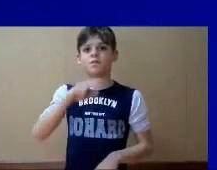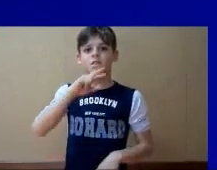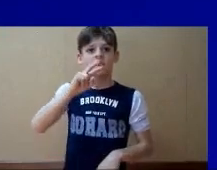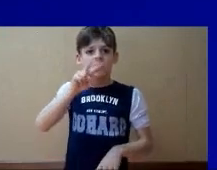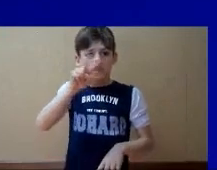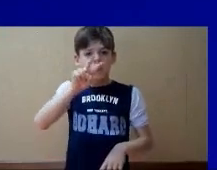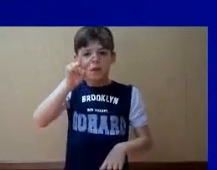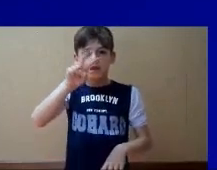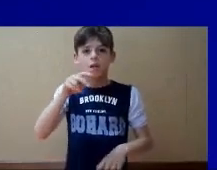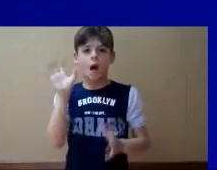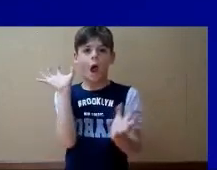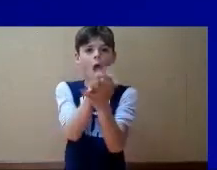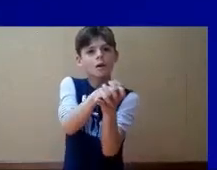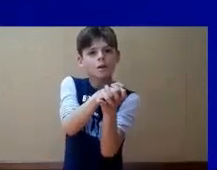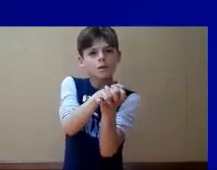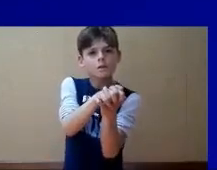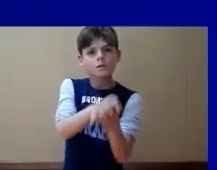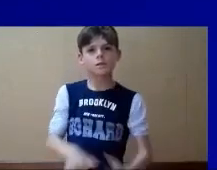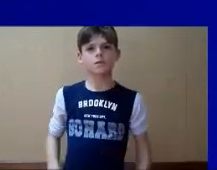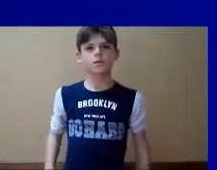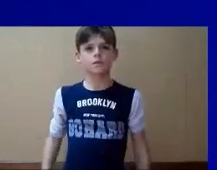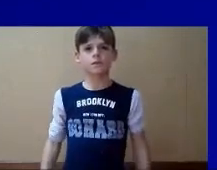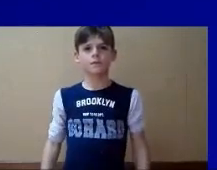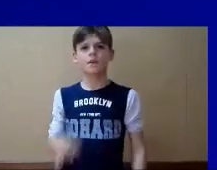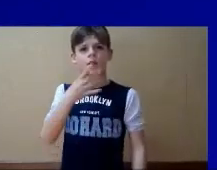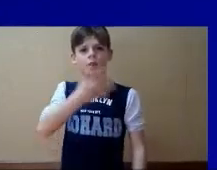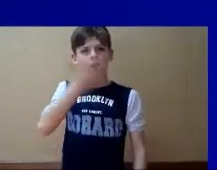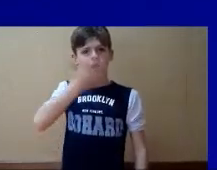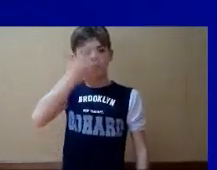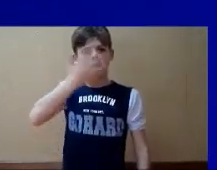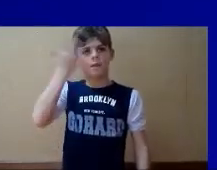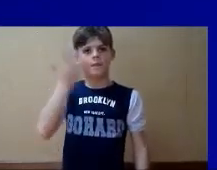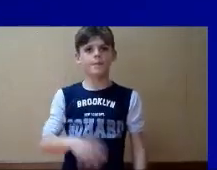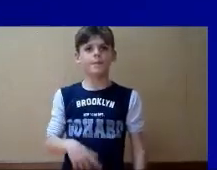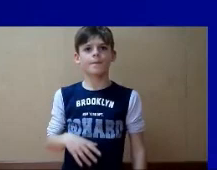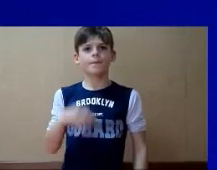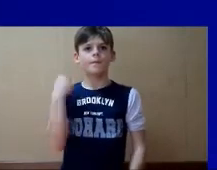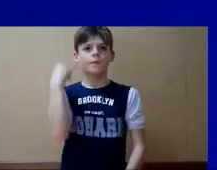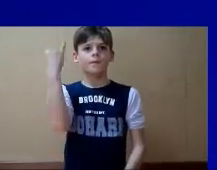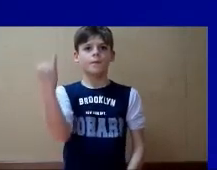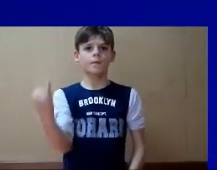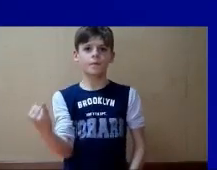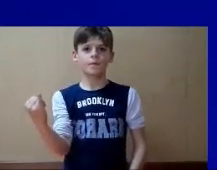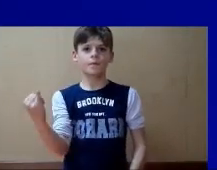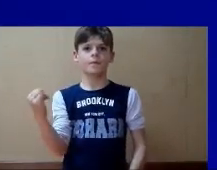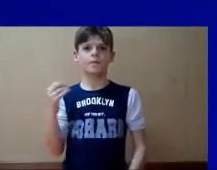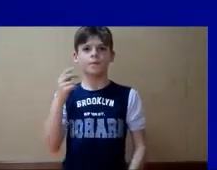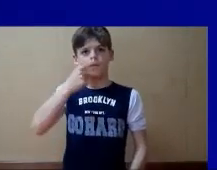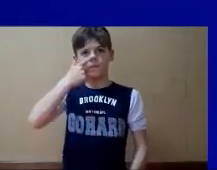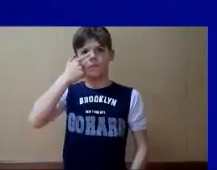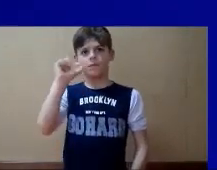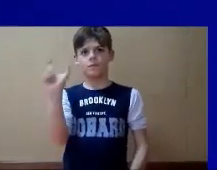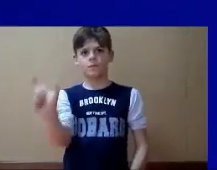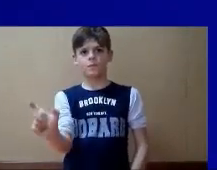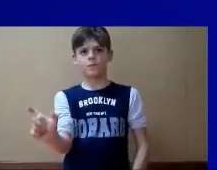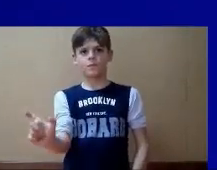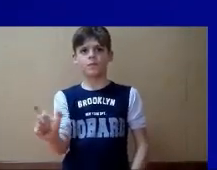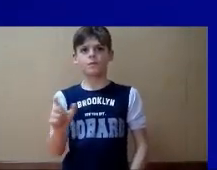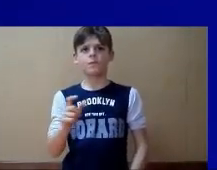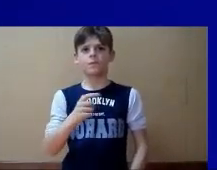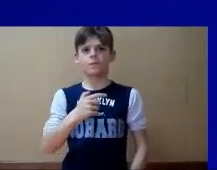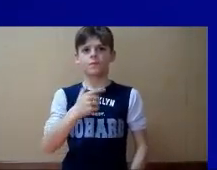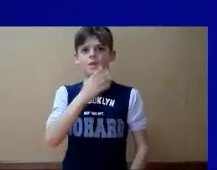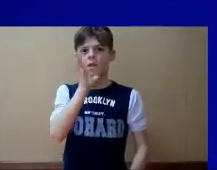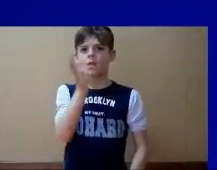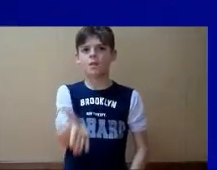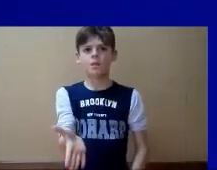foi devorado pela gigantesca serpente. Passados alguns dias, um